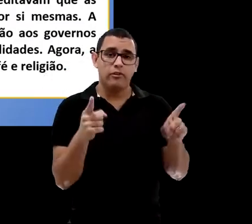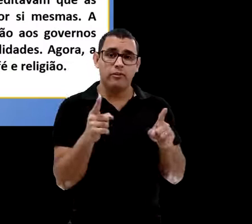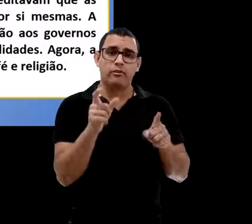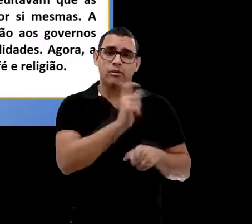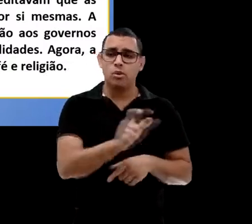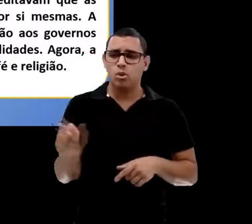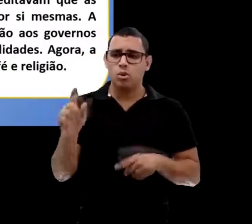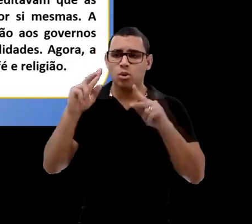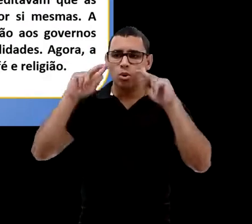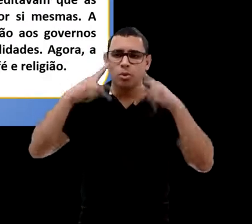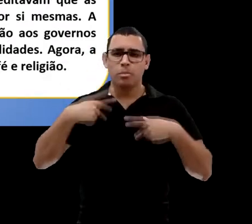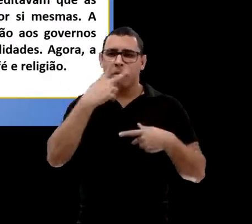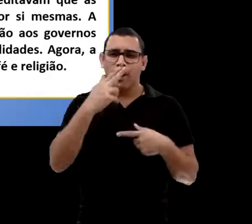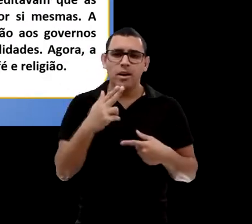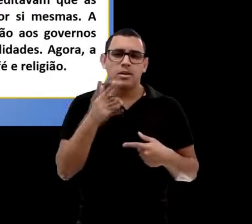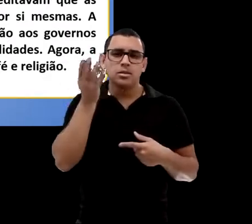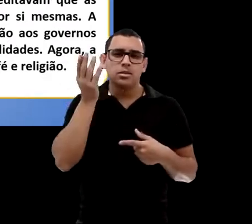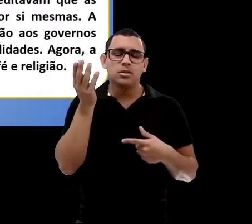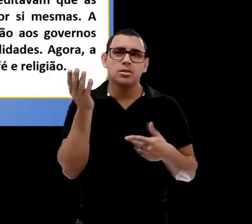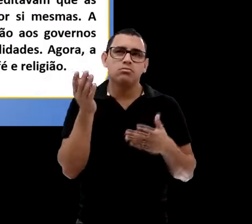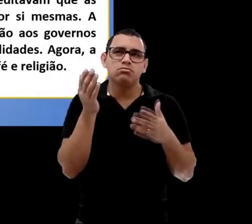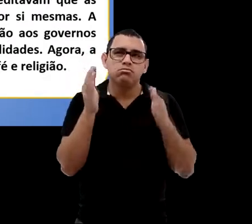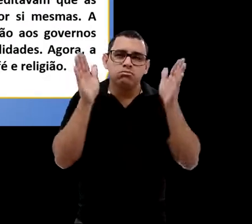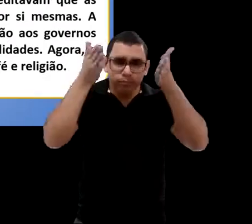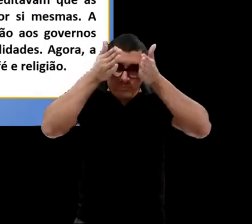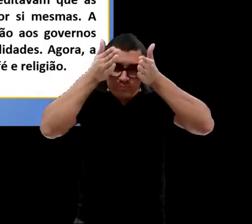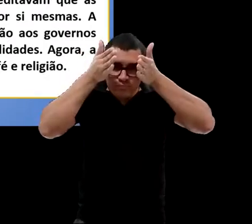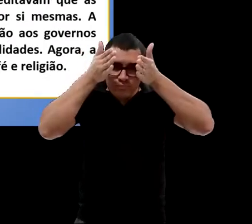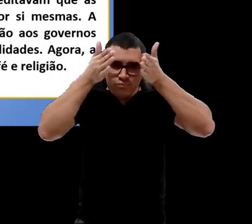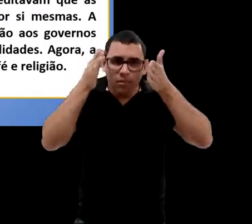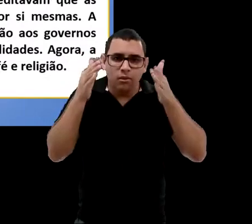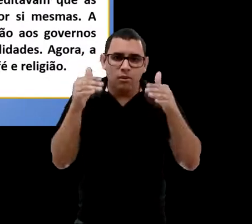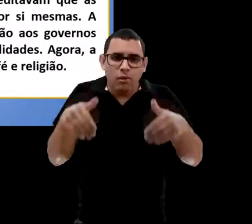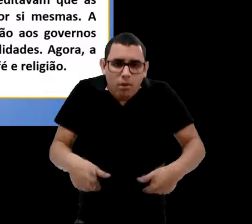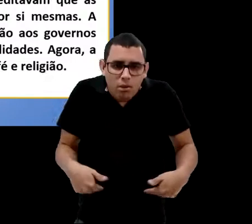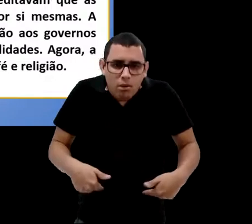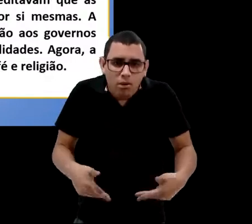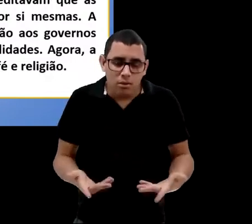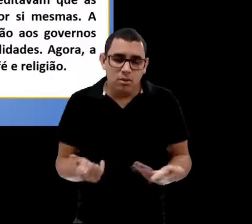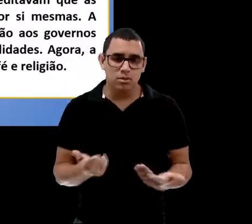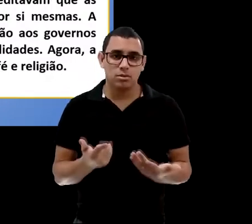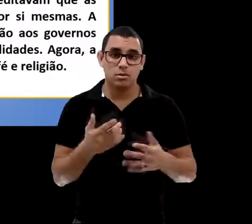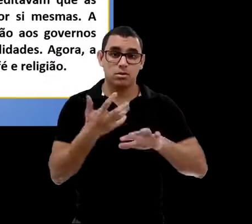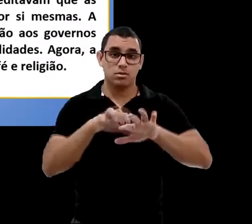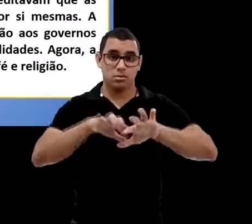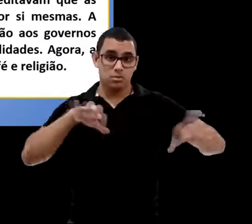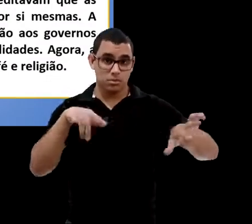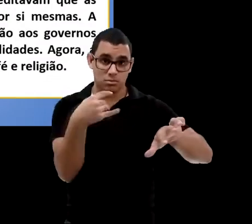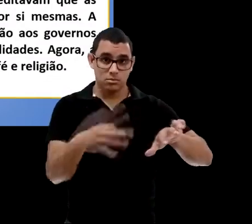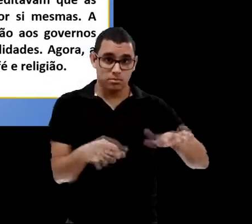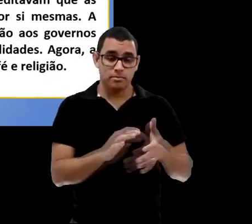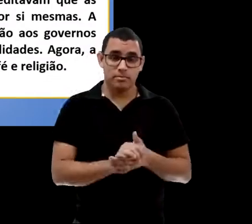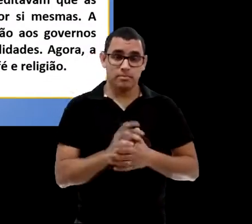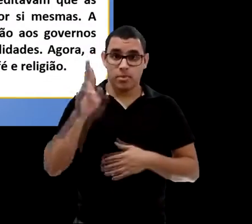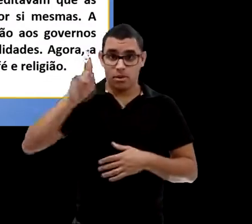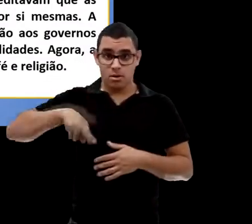suas potencialidades. Agora, a sociedade deveria ser guiada pela razão, pela ciência e não mais pela fé e religião. Eles separavam